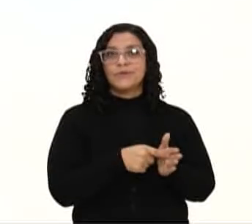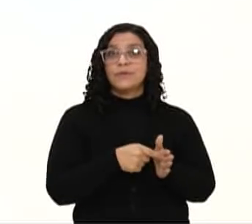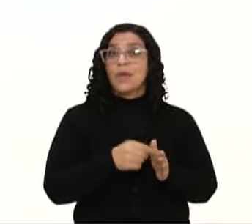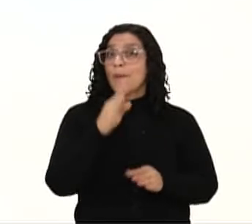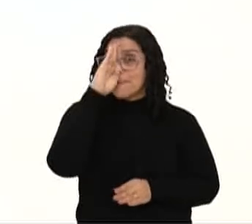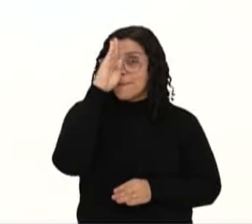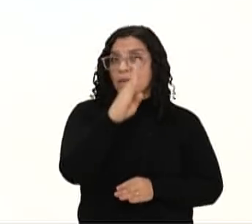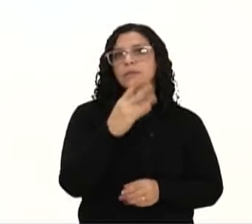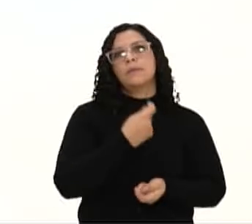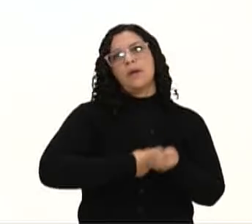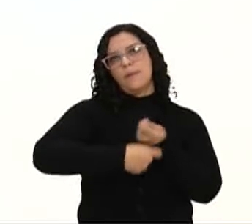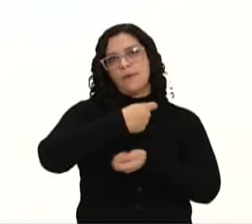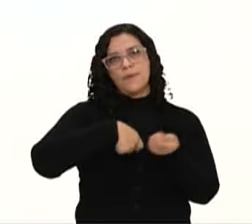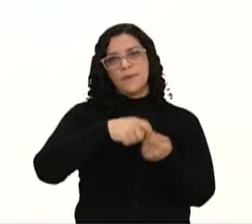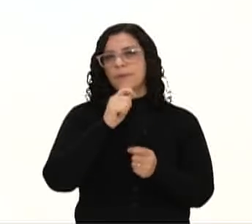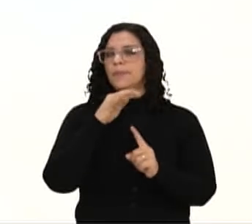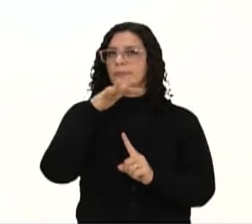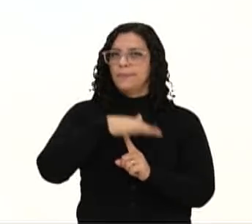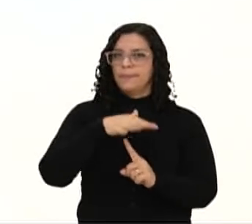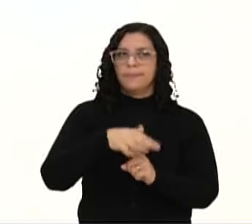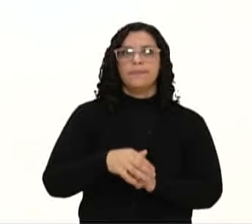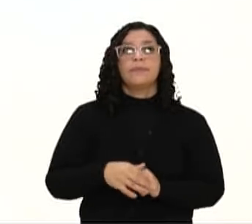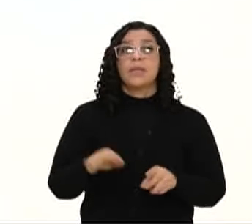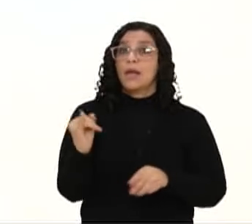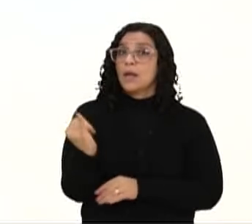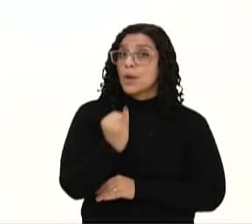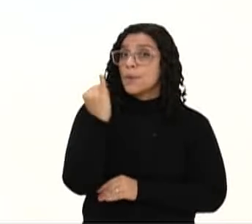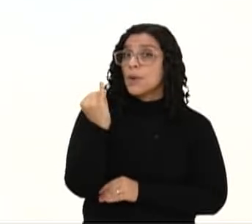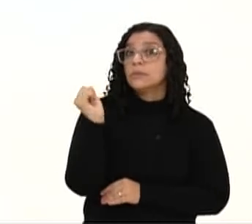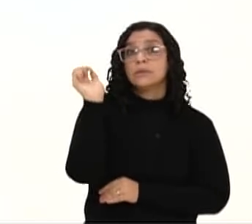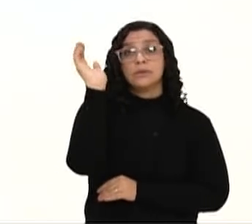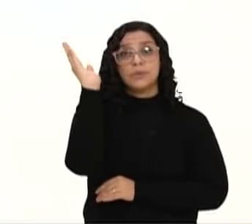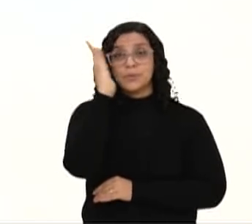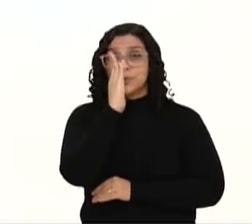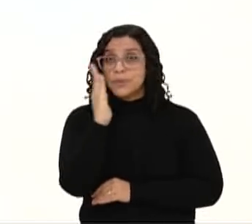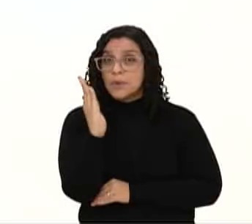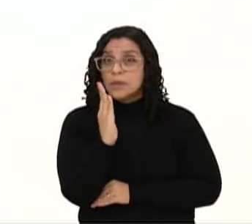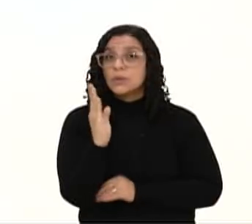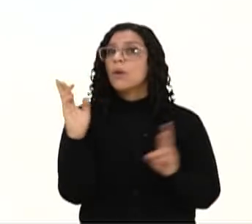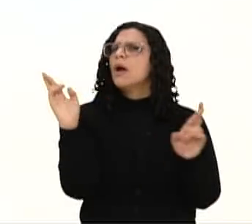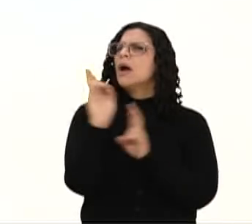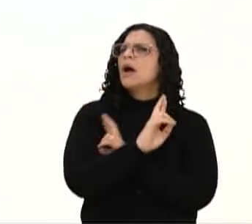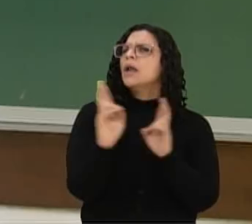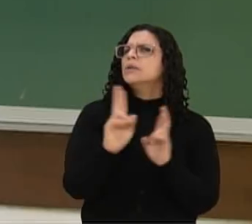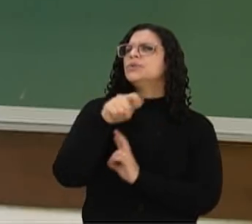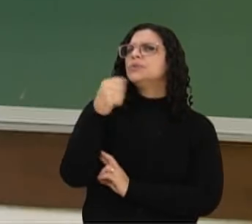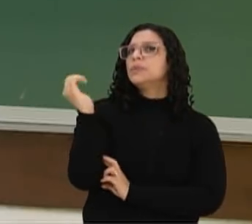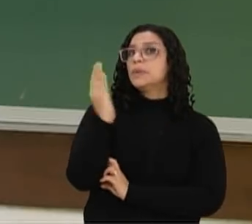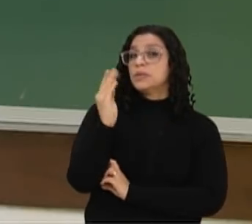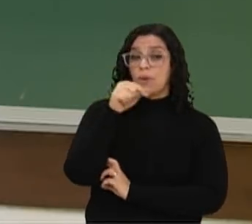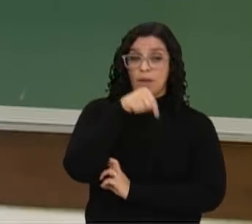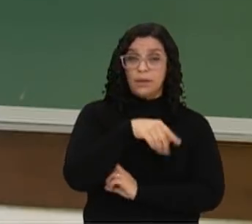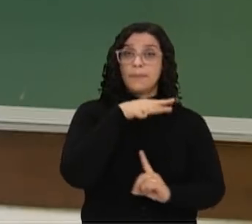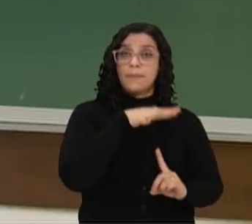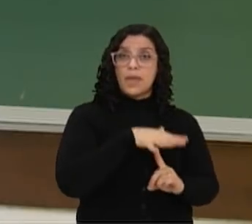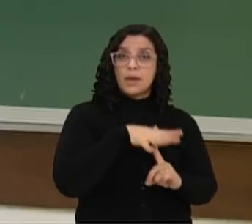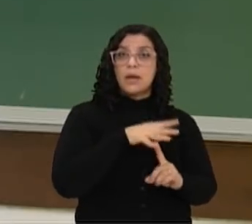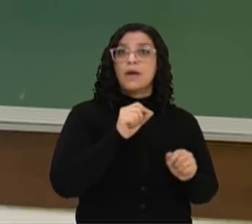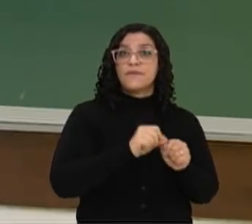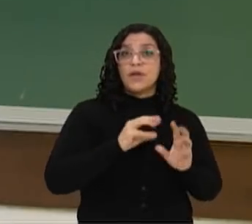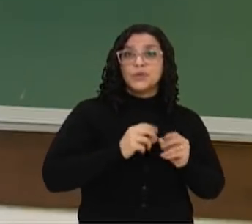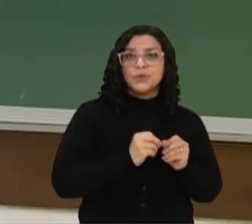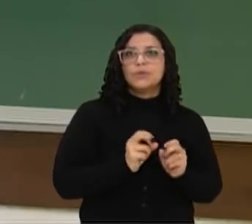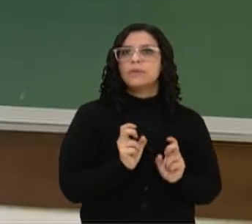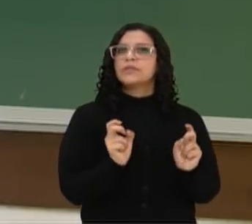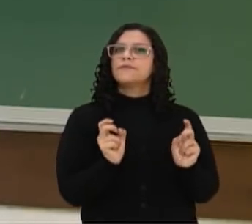motor da economia do nosso estado, né? De grande importância aí para o Brasil. Qual é a relação com o Brasil? O que é produzido aqui no nosso estado